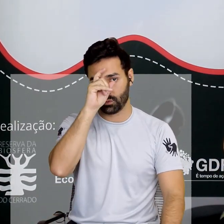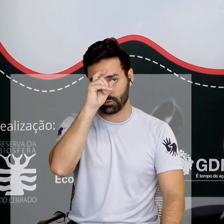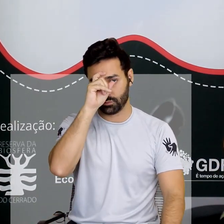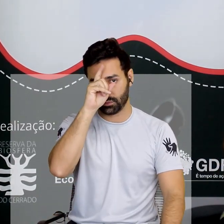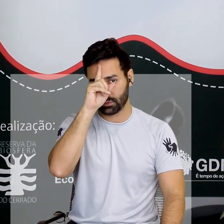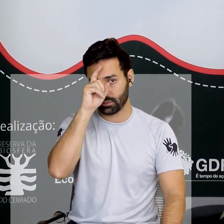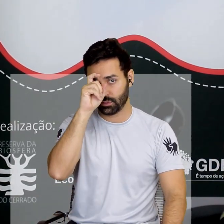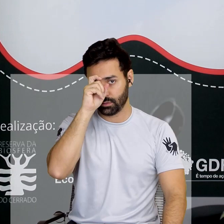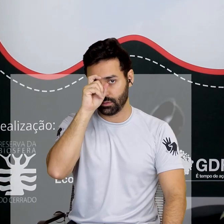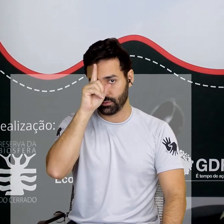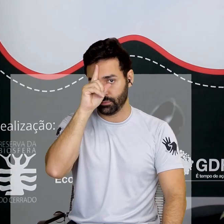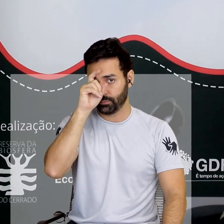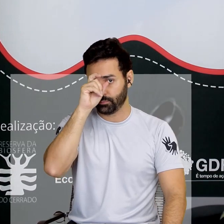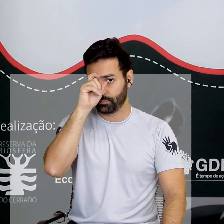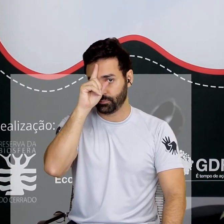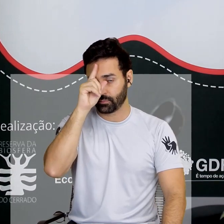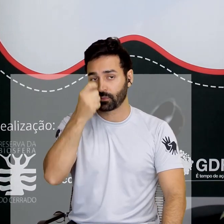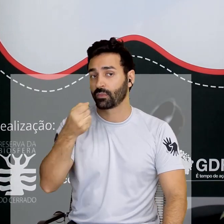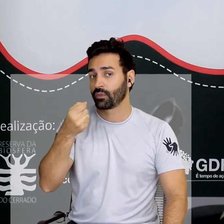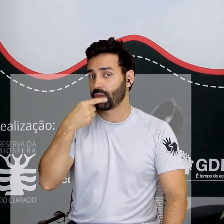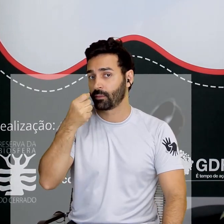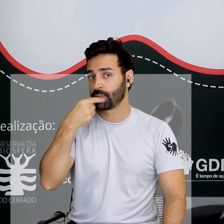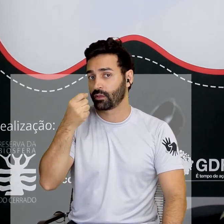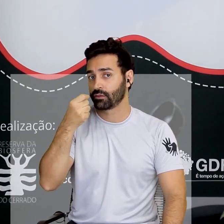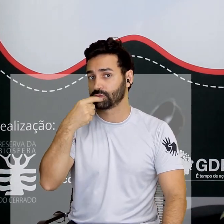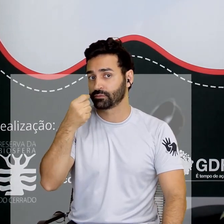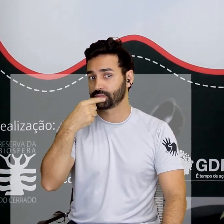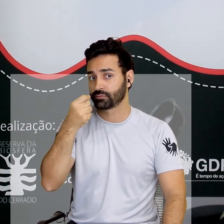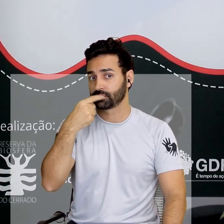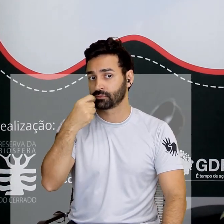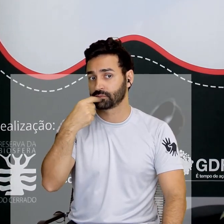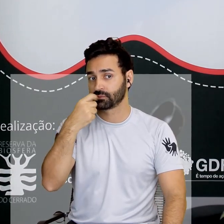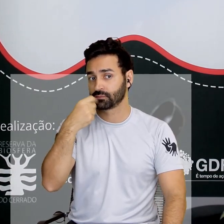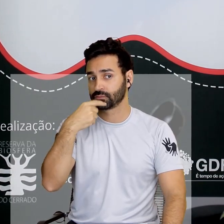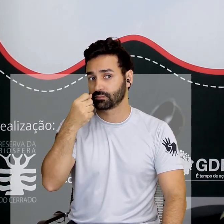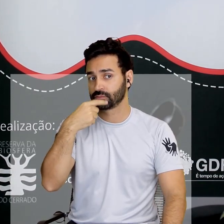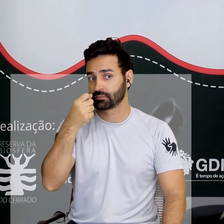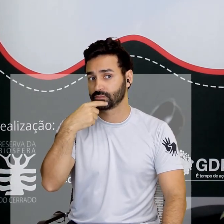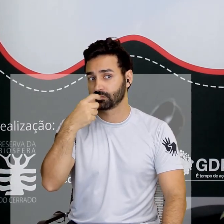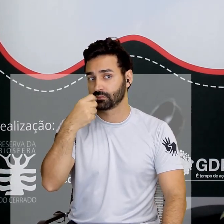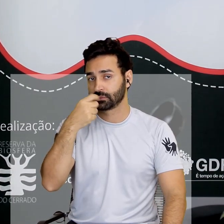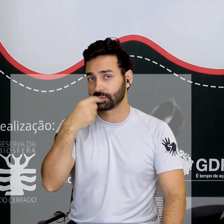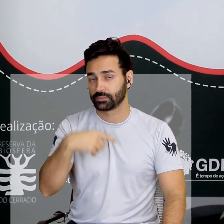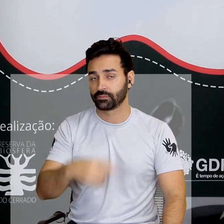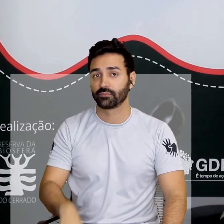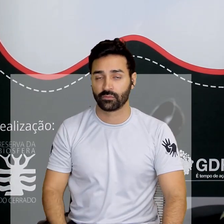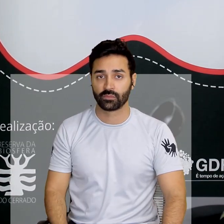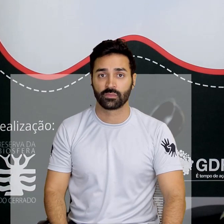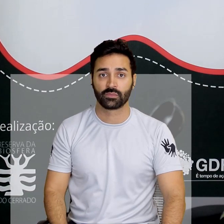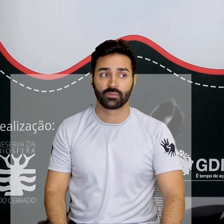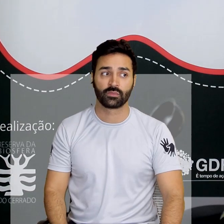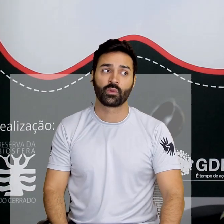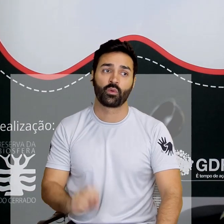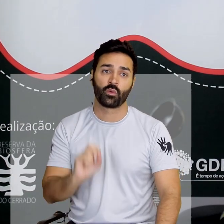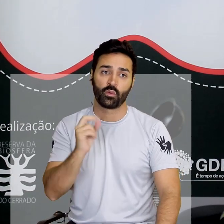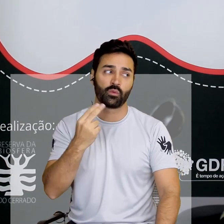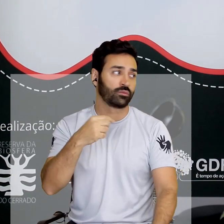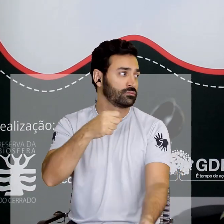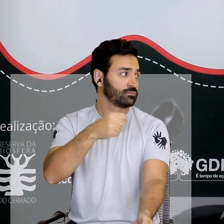Remédio. Se for oral, né? Remédio. Aí, quando é remédio na veia, a gente